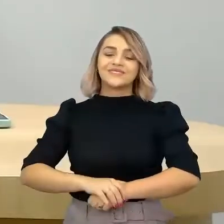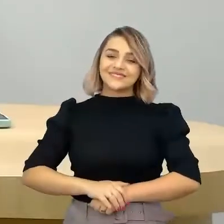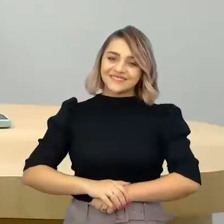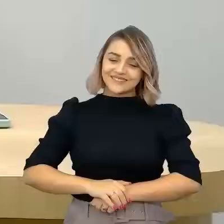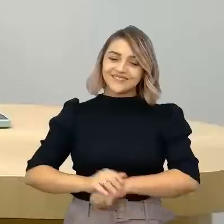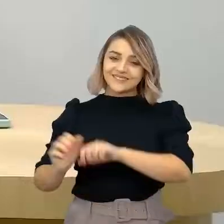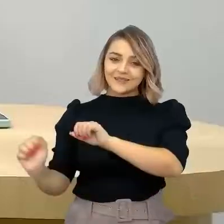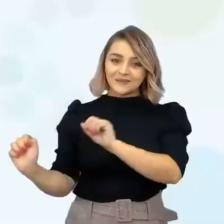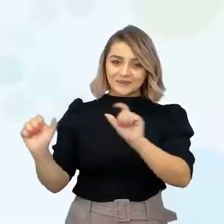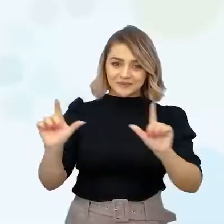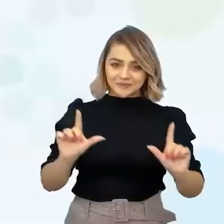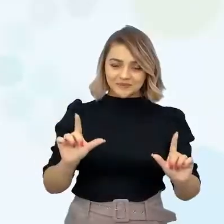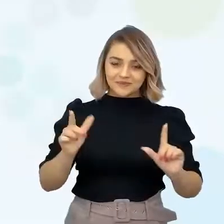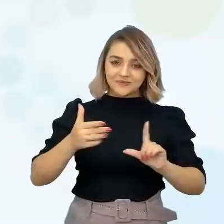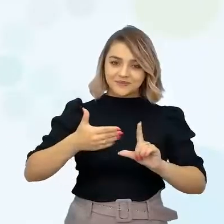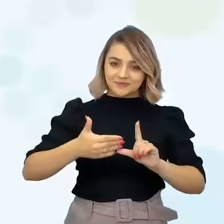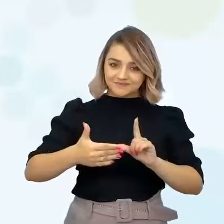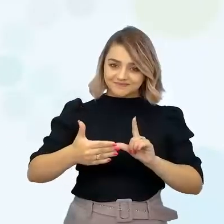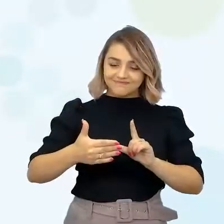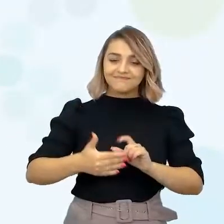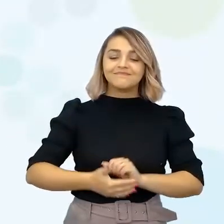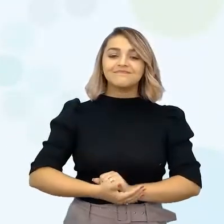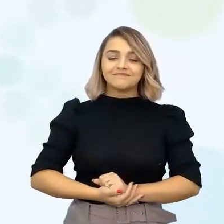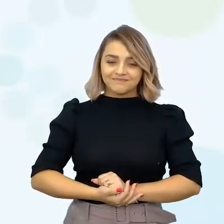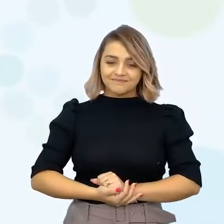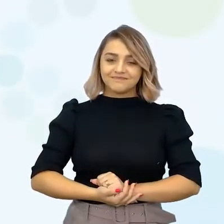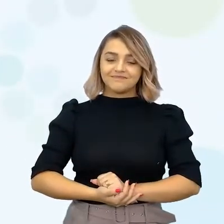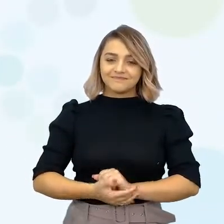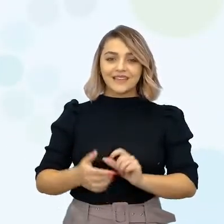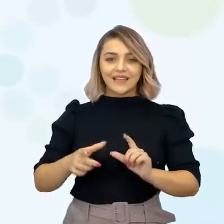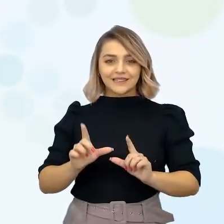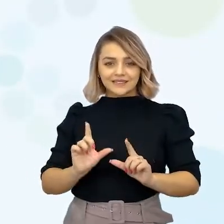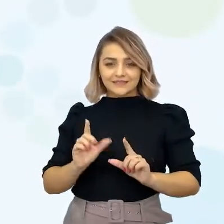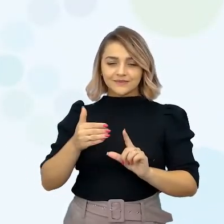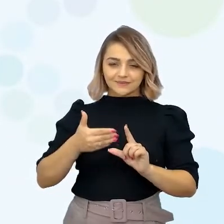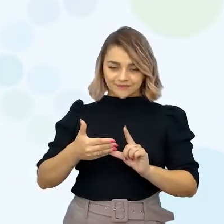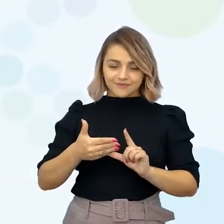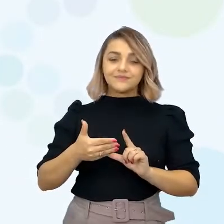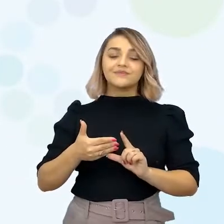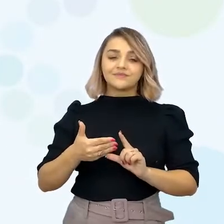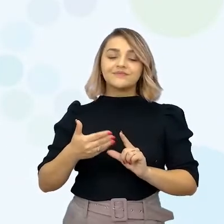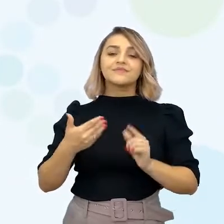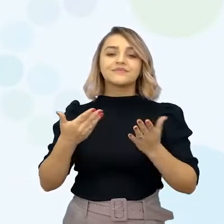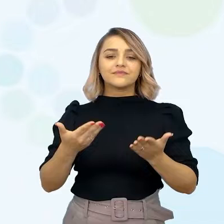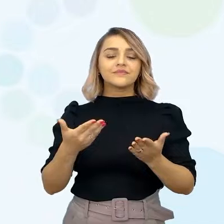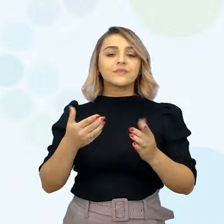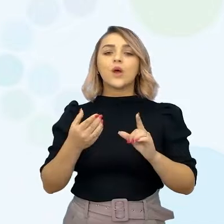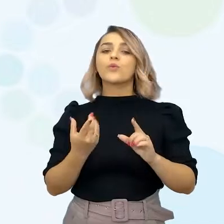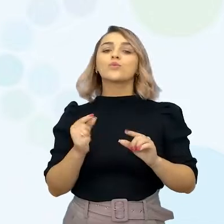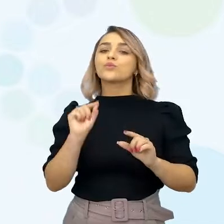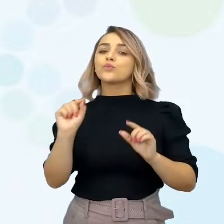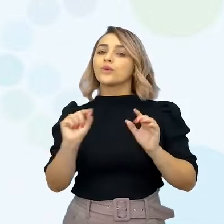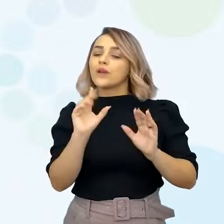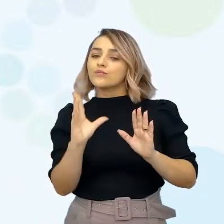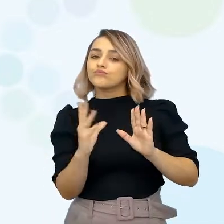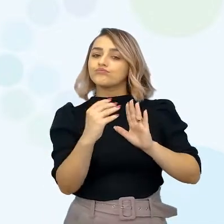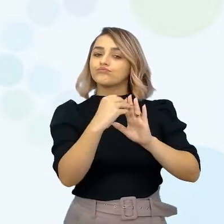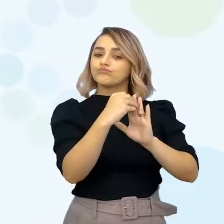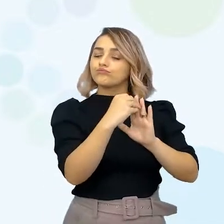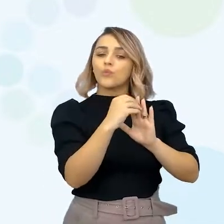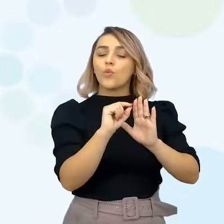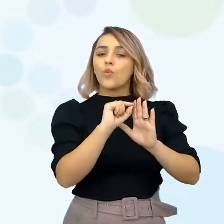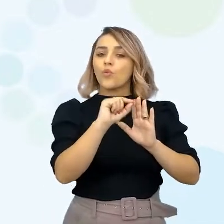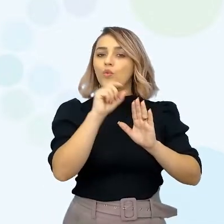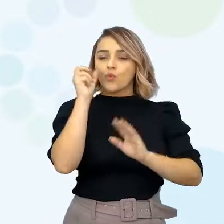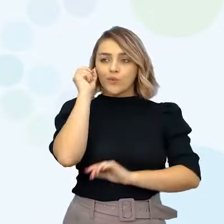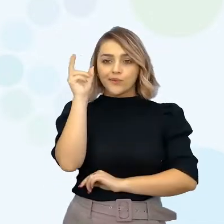Liz, por gentileza, anterior, isso, anterior, aí, tá lá, cultura do solo do campo à